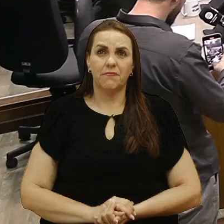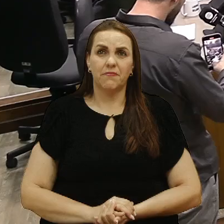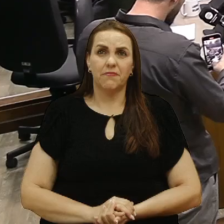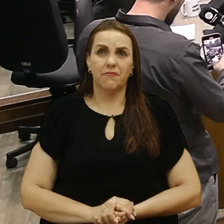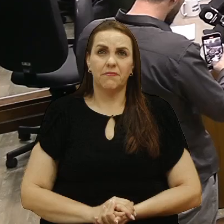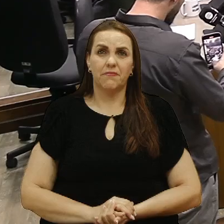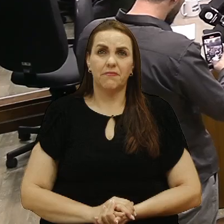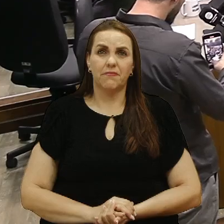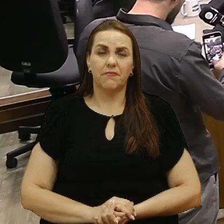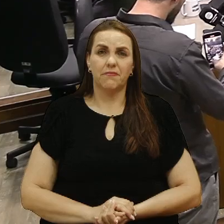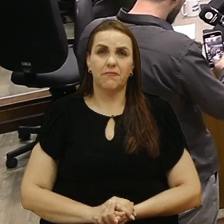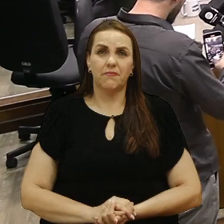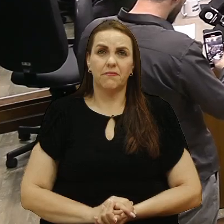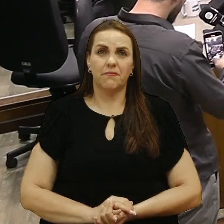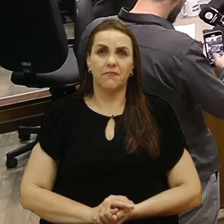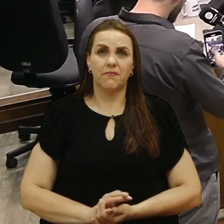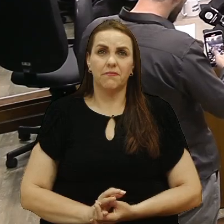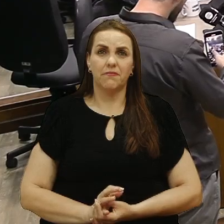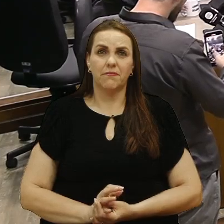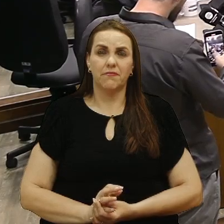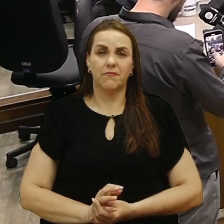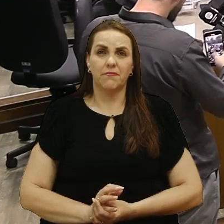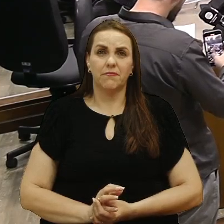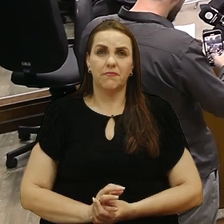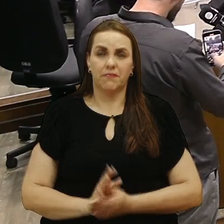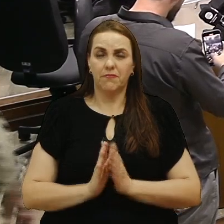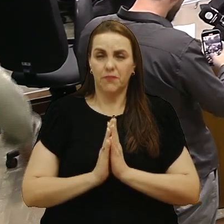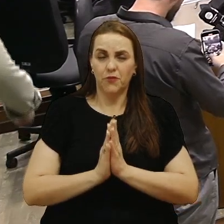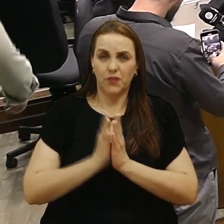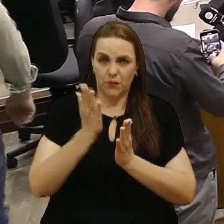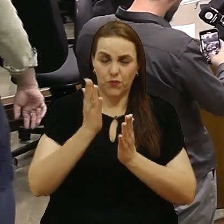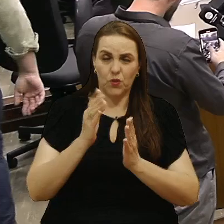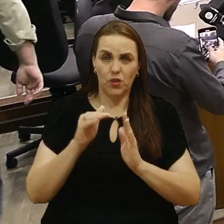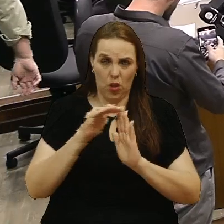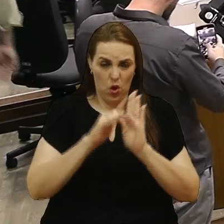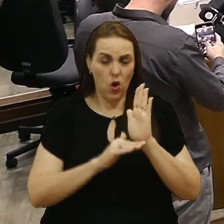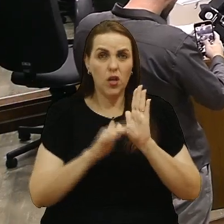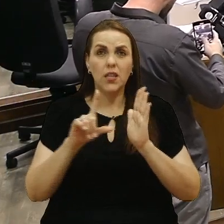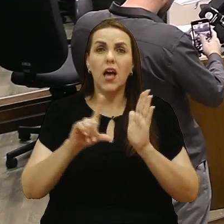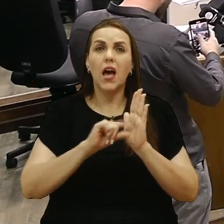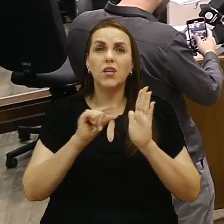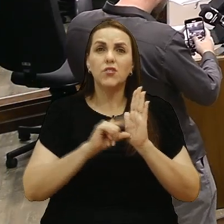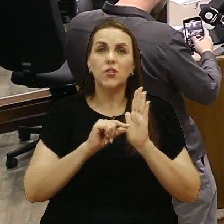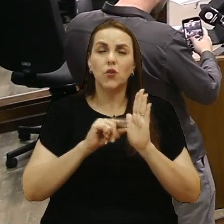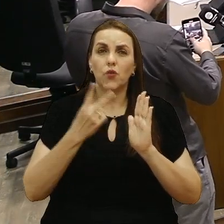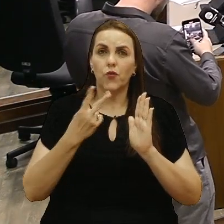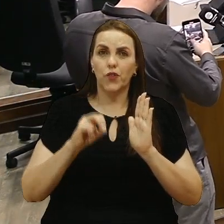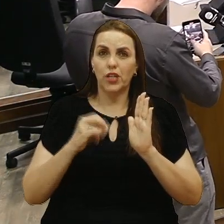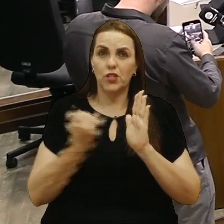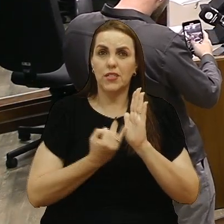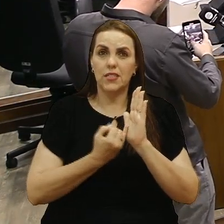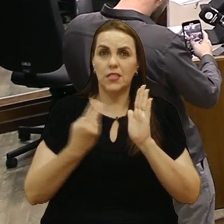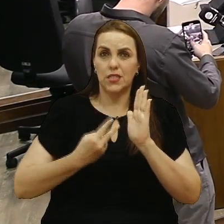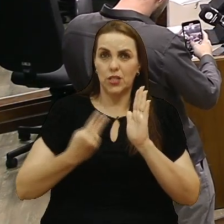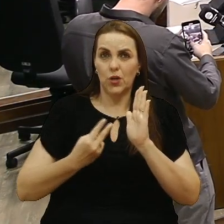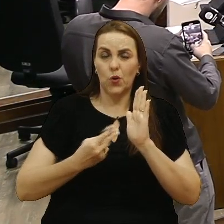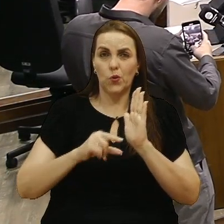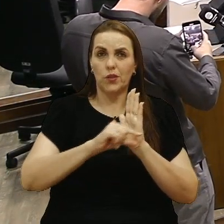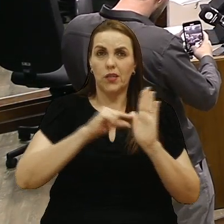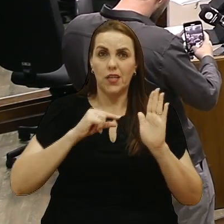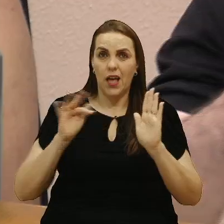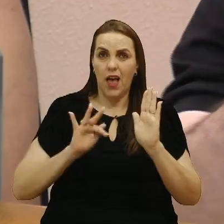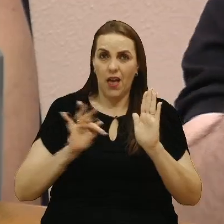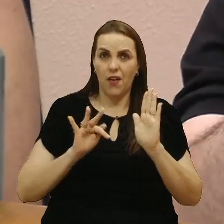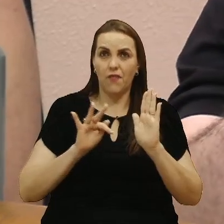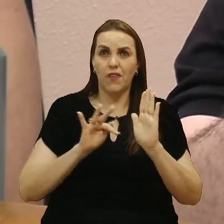Pois não, peço para parar o tempo. Só questão de ordem, artigo, vereador. Artigo 20, inciso 2º, a linha F, divagação e